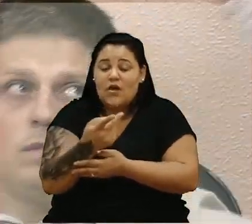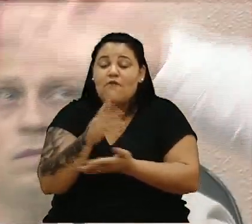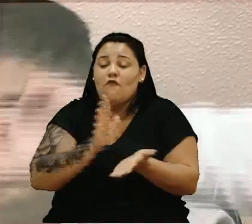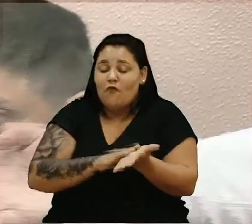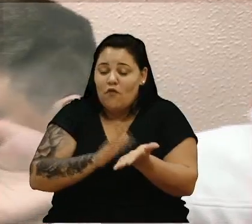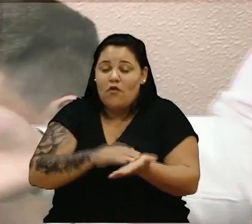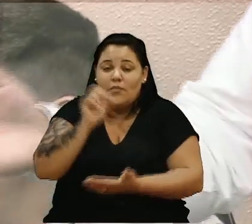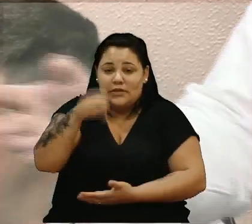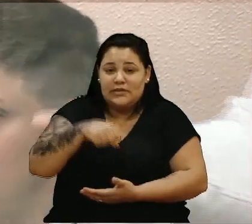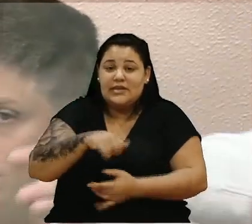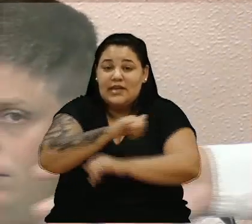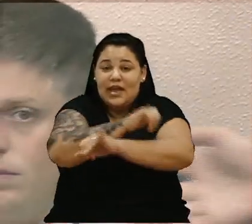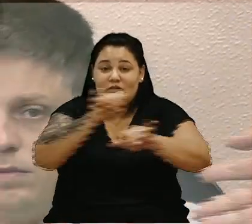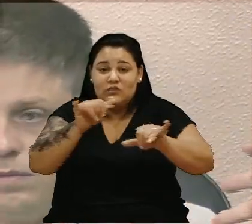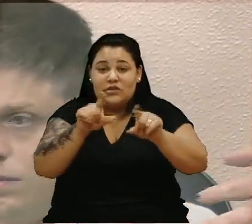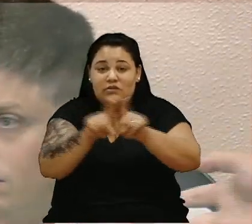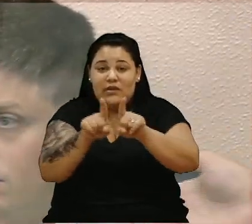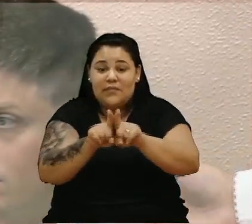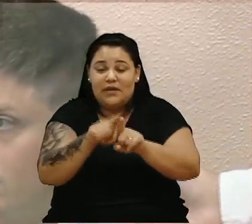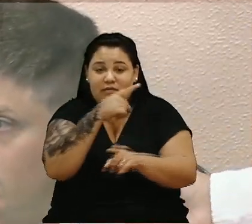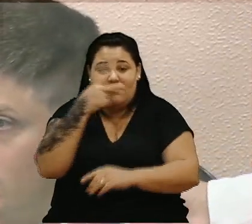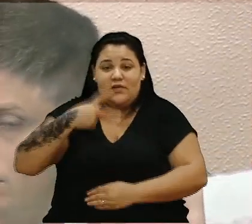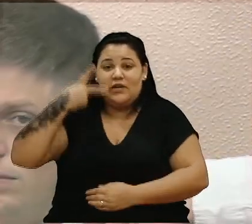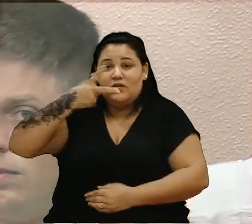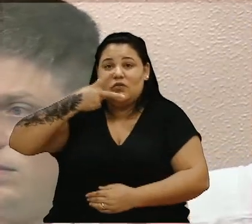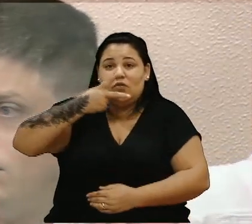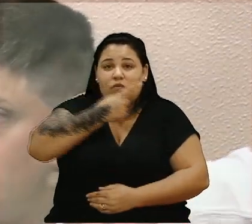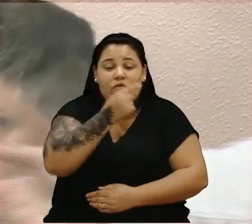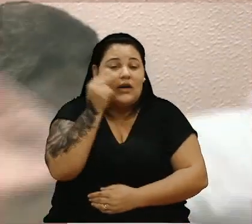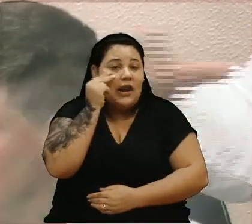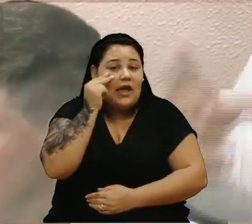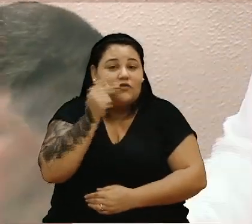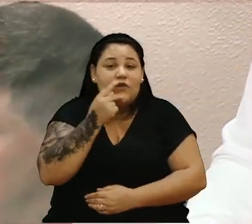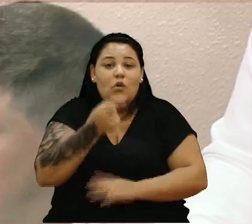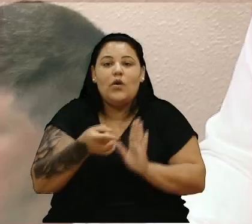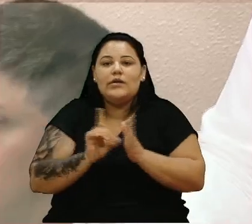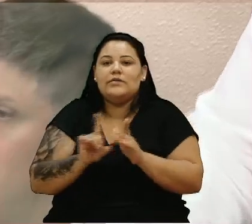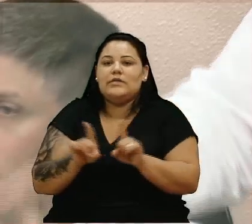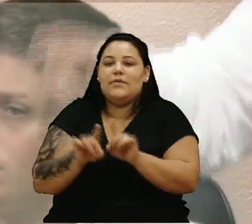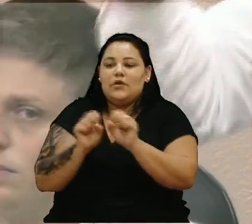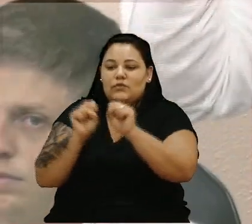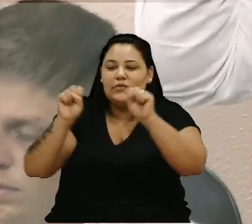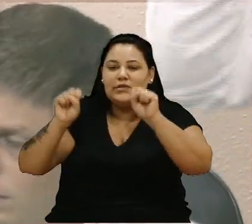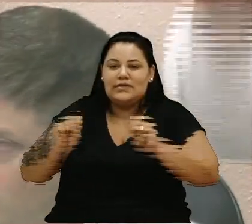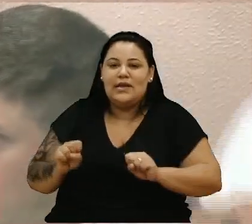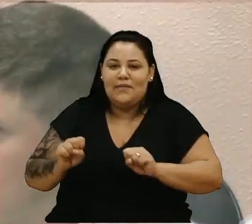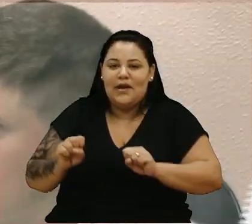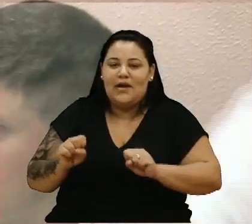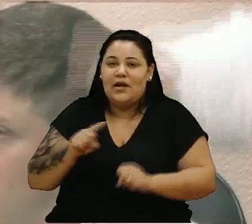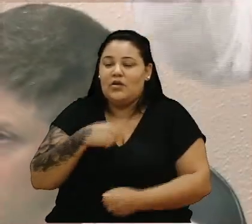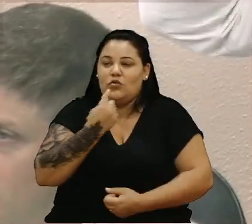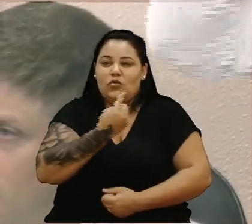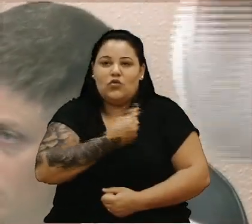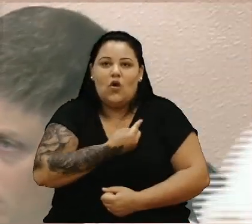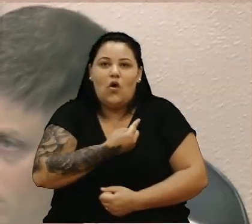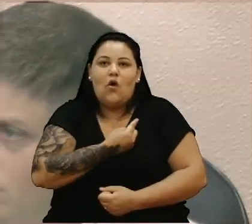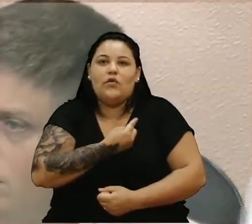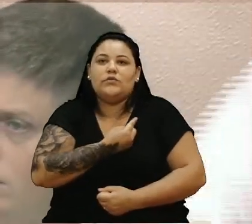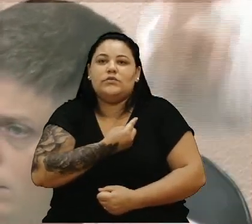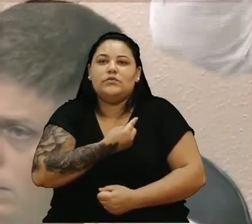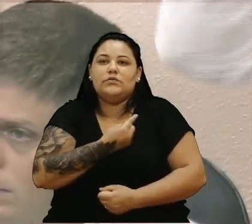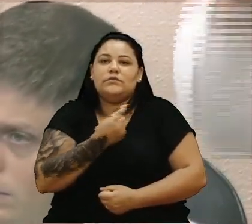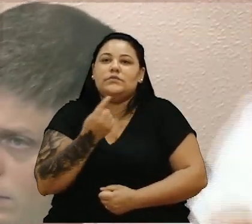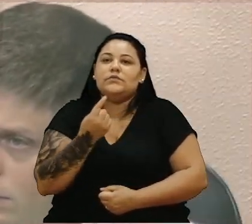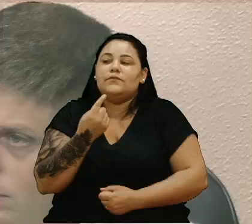E anuncio, o vereador Cláudio Libardi antes cobrou a questão do sistema, nós vamos licitar